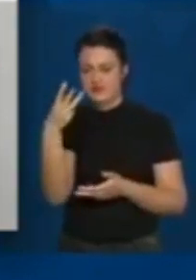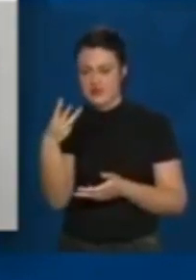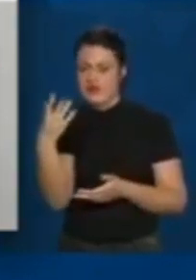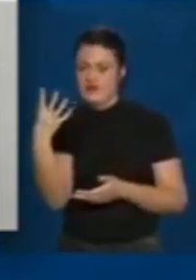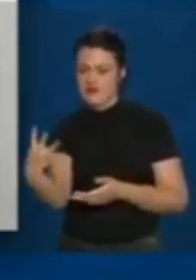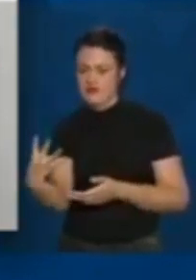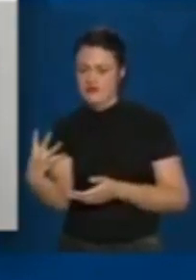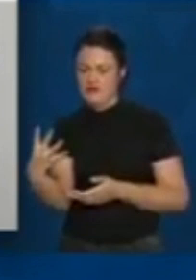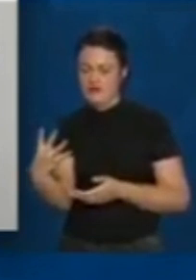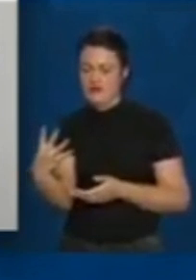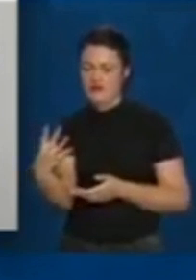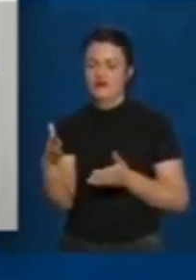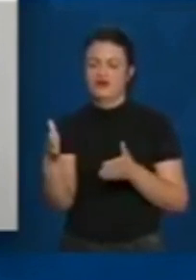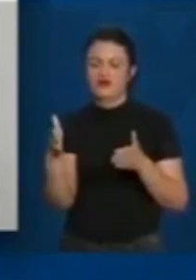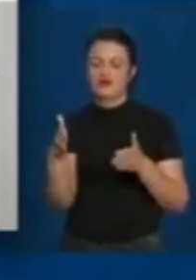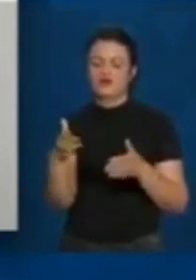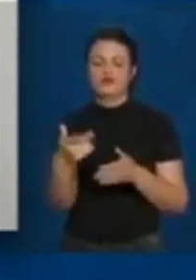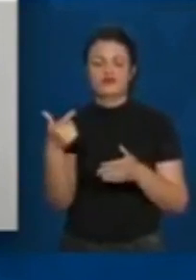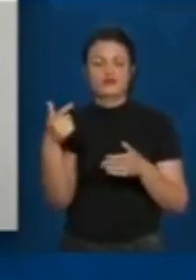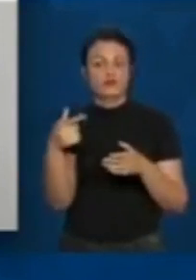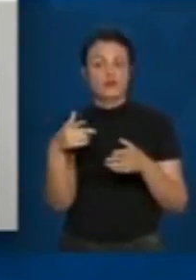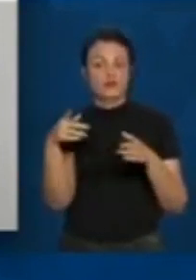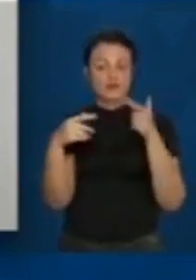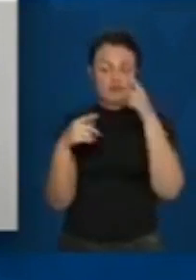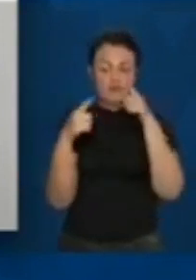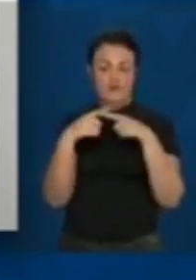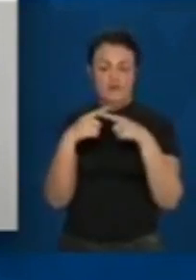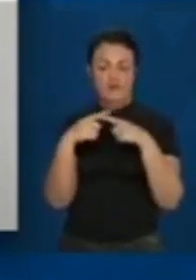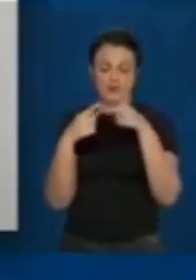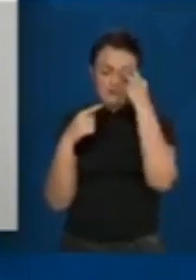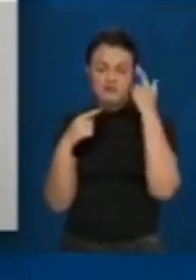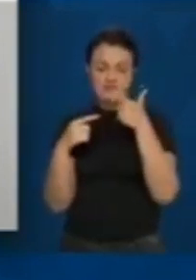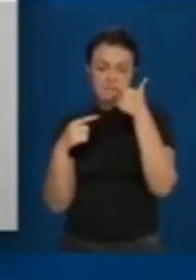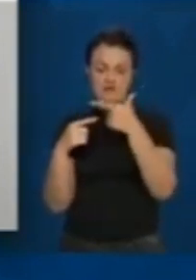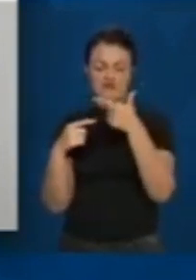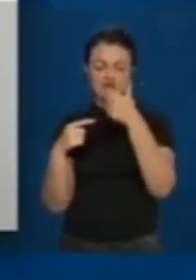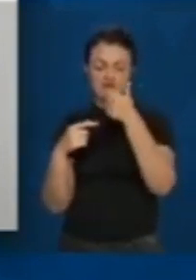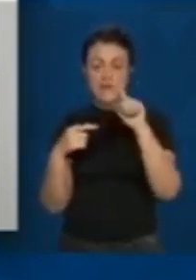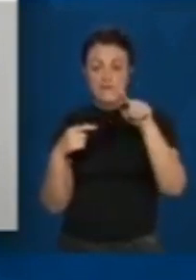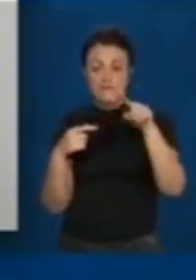6.634 das 21 mil investigações,